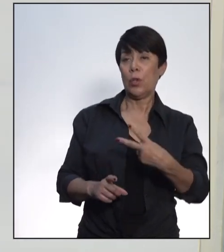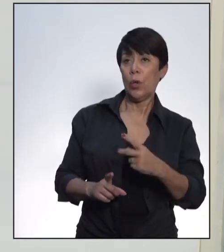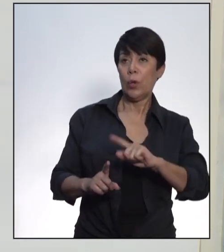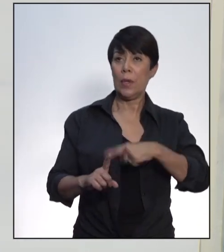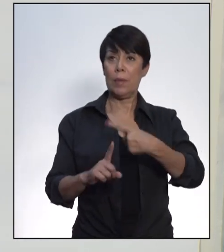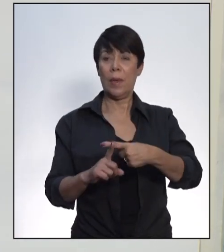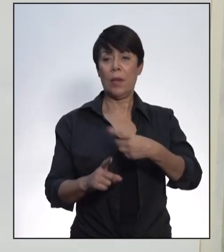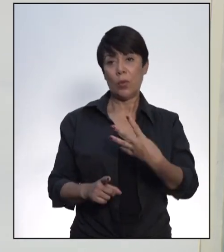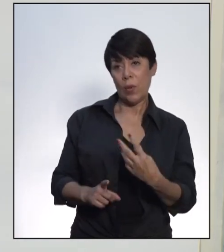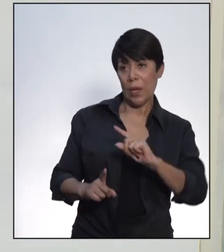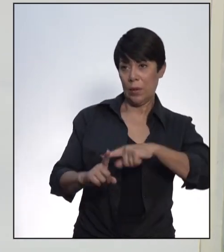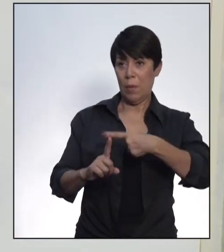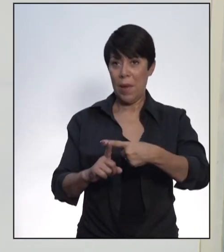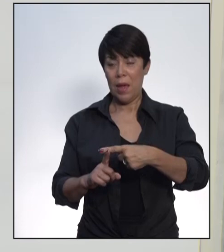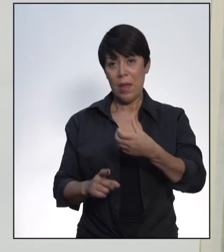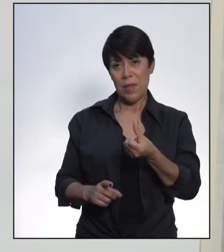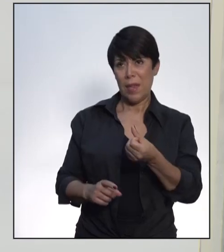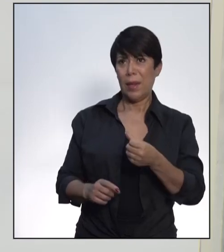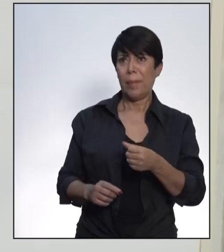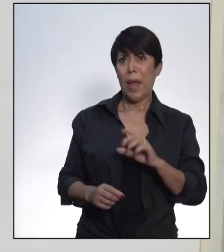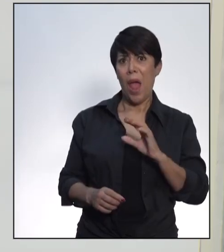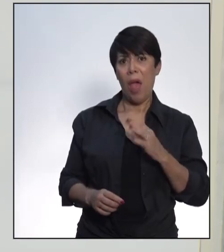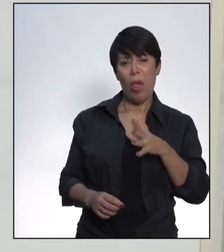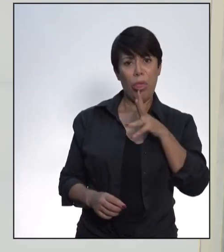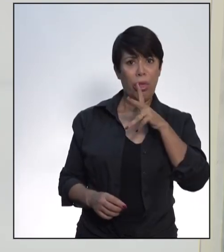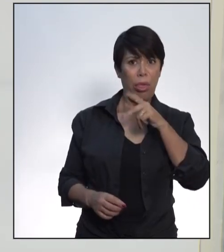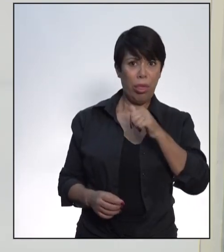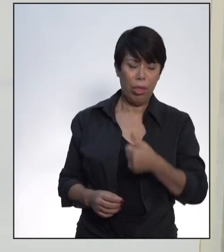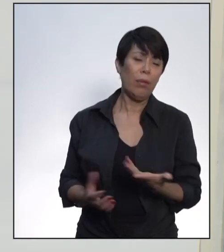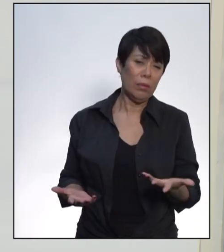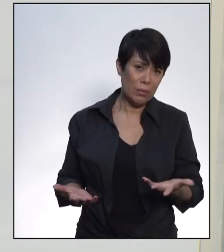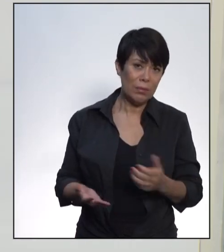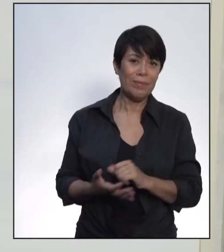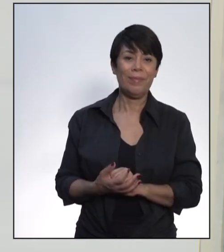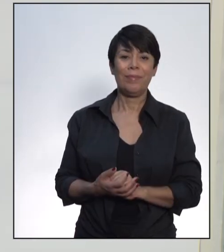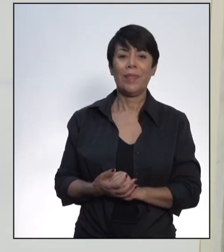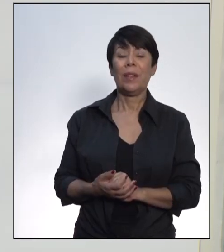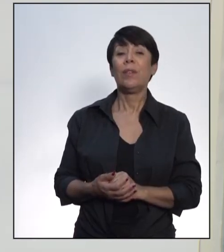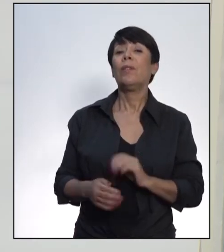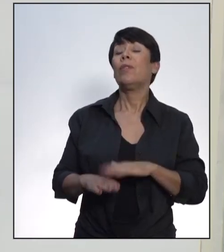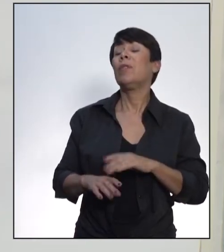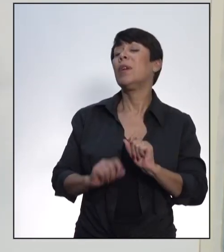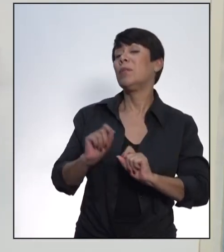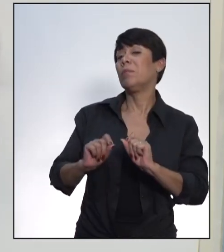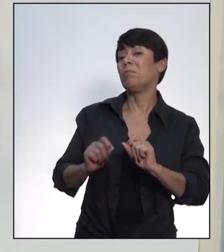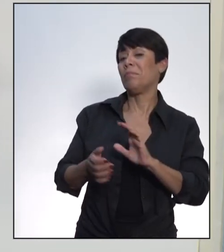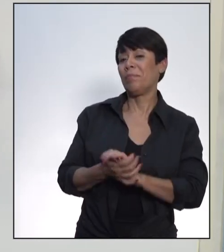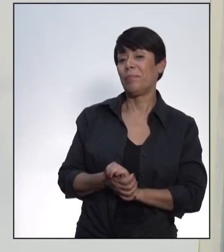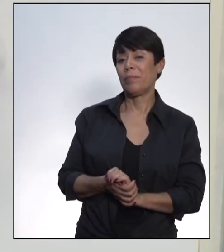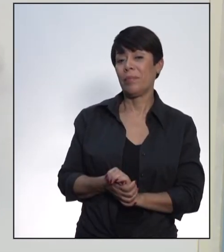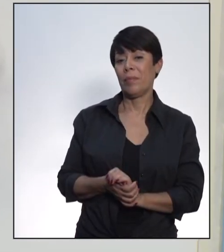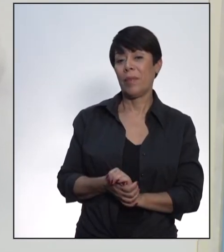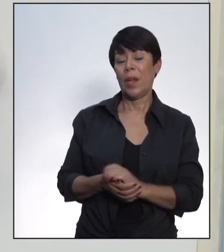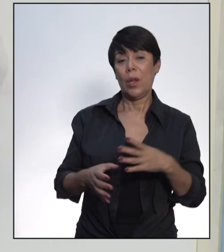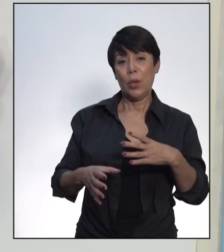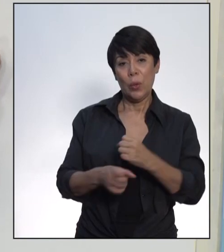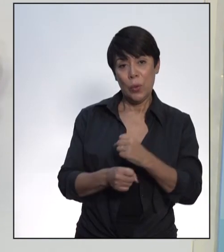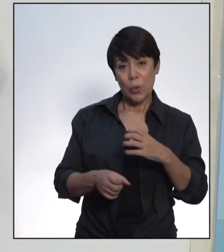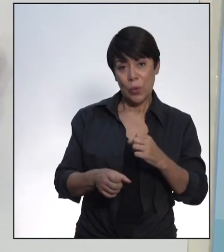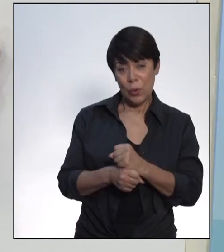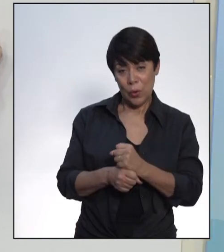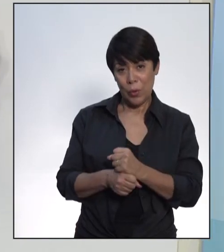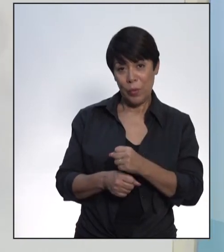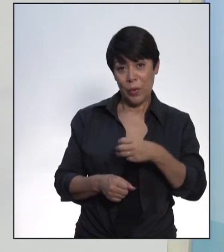6. Eu não vou ficar porque é muito longo e dá muito trabalho fazer desse jeito. O que eu vou fazer? Eu vou fazer a soma